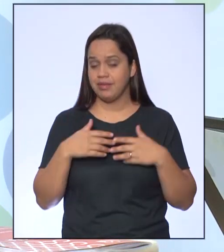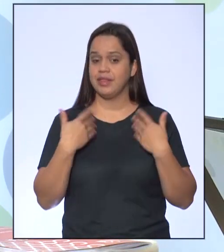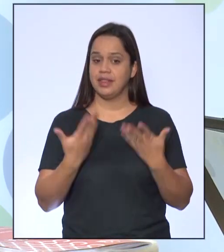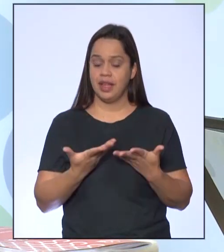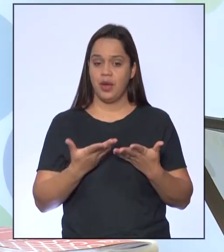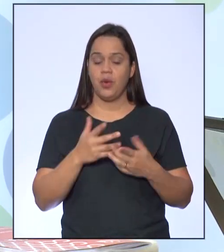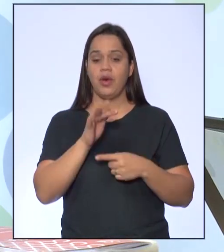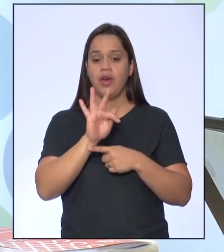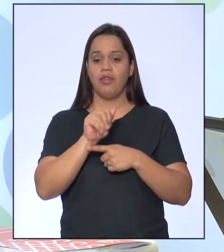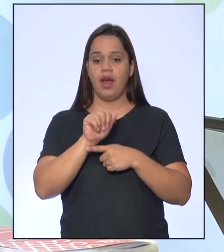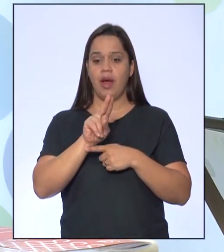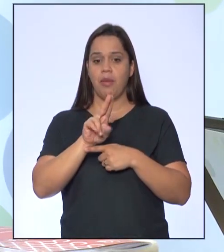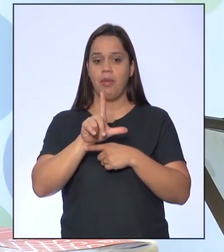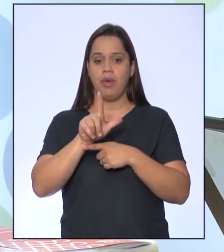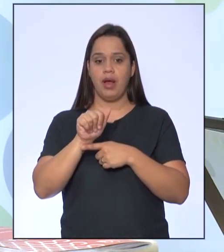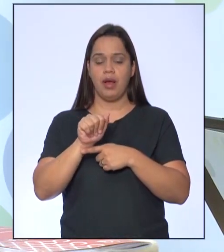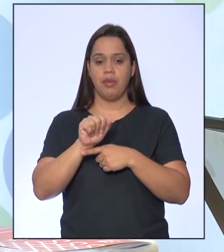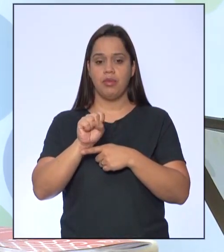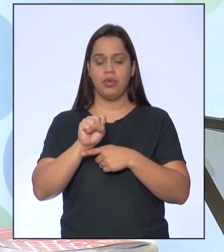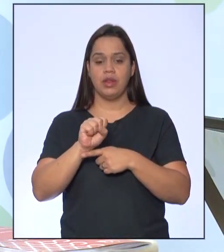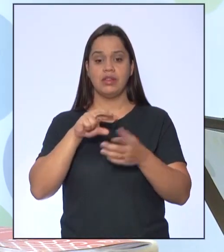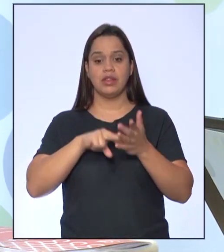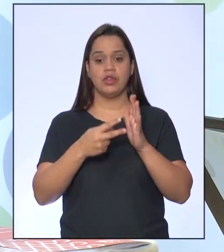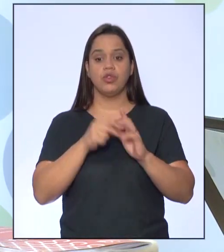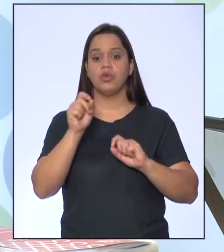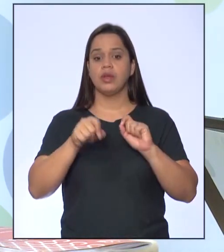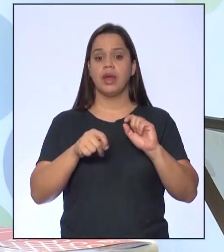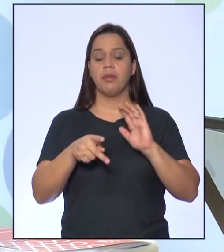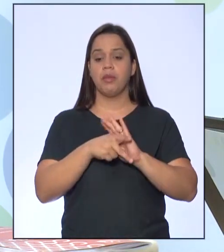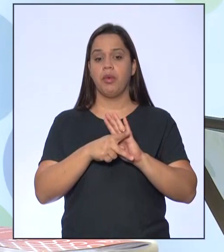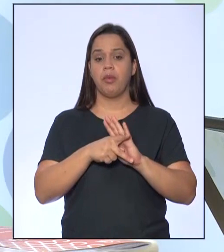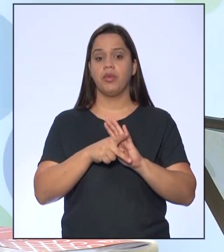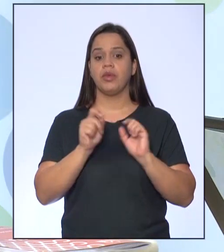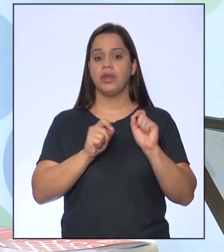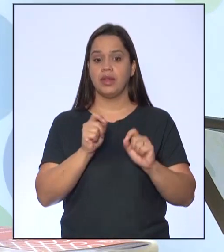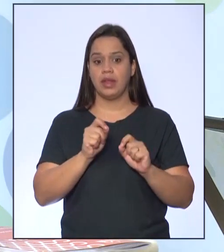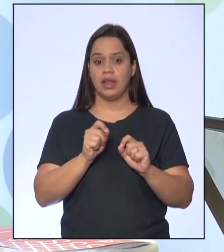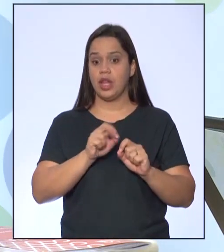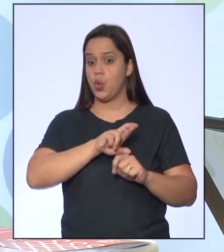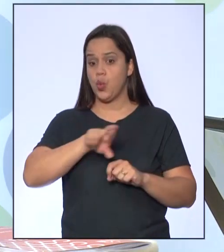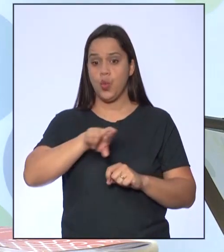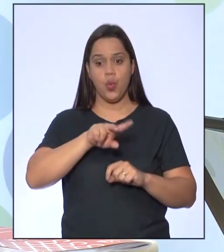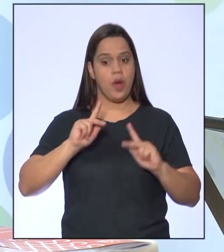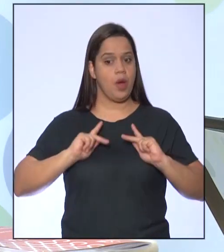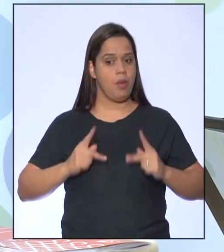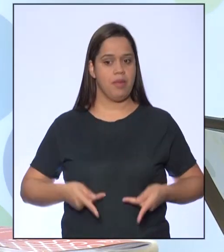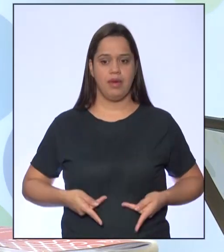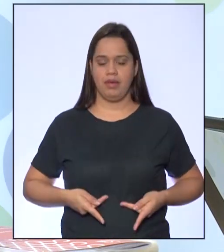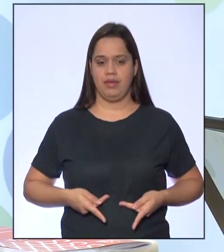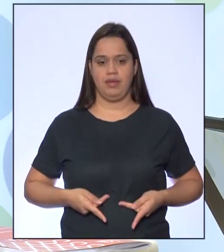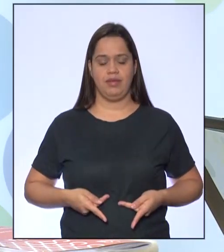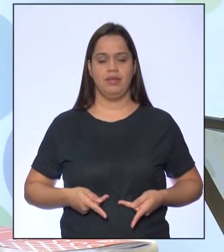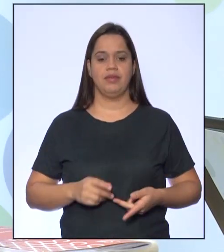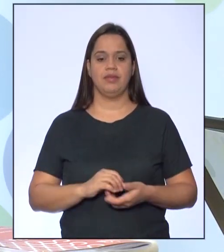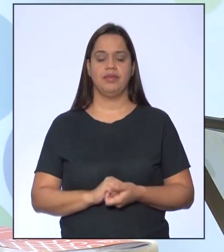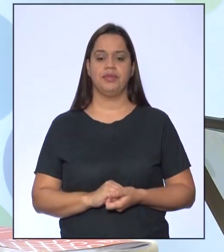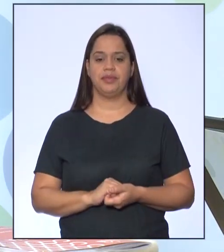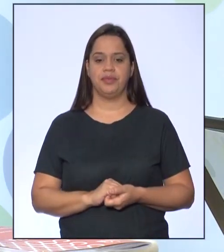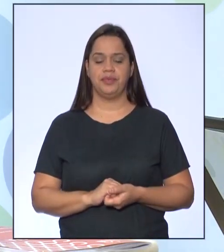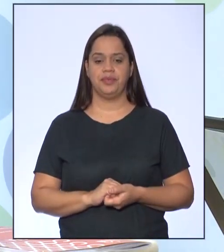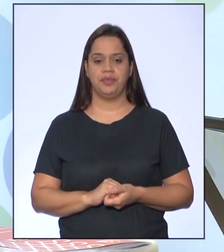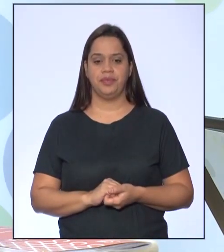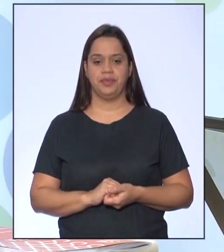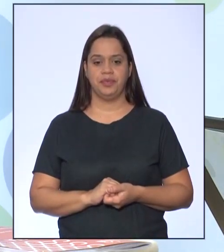ela é caracterizada por seres inumanos, certo? Que não são humanos, ok? Vamos ver